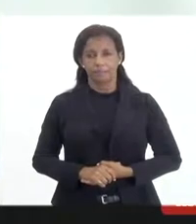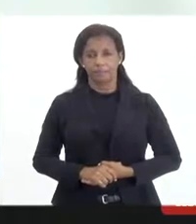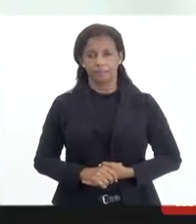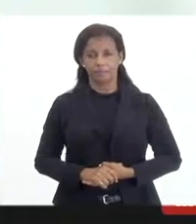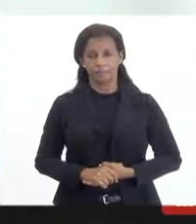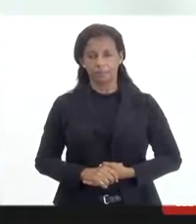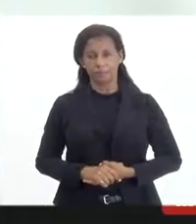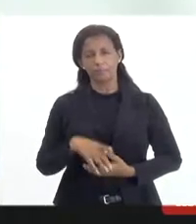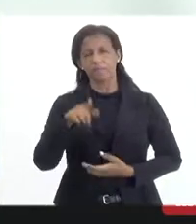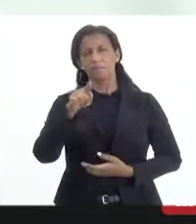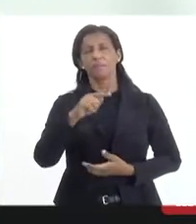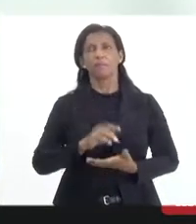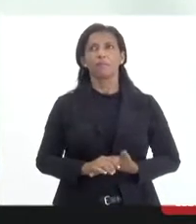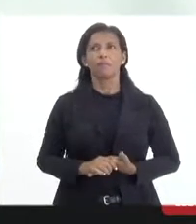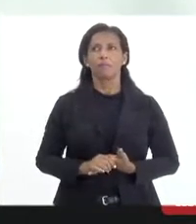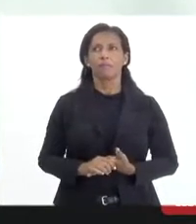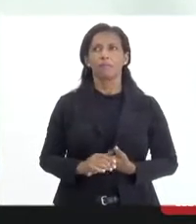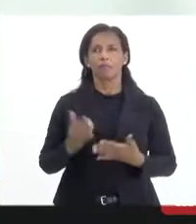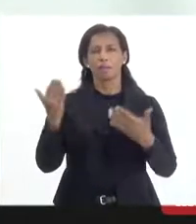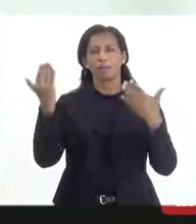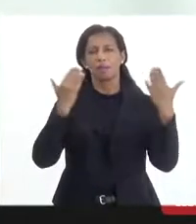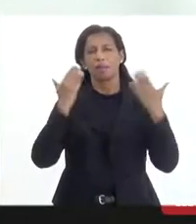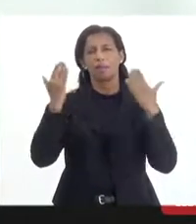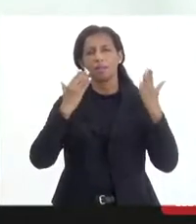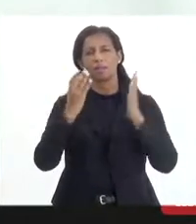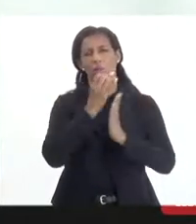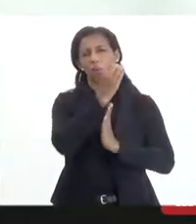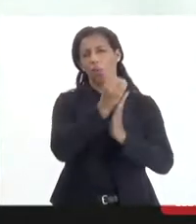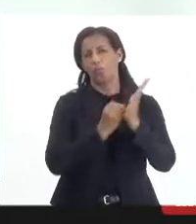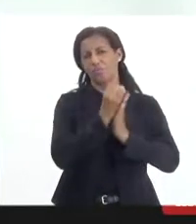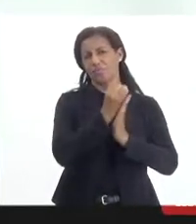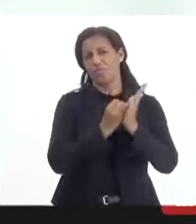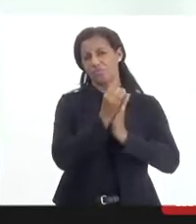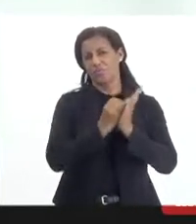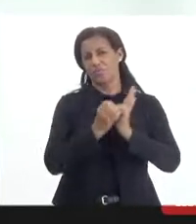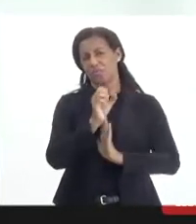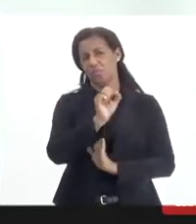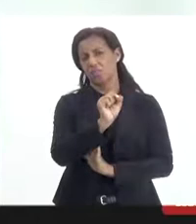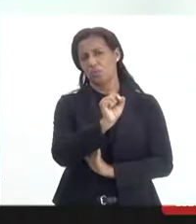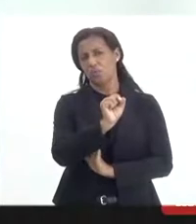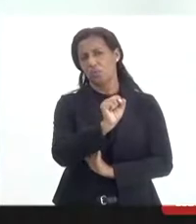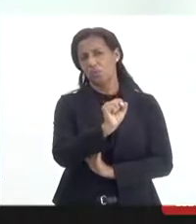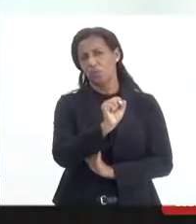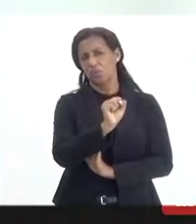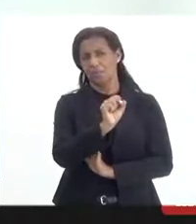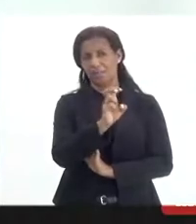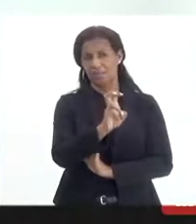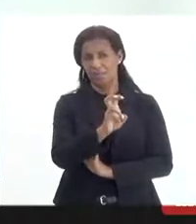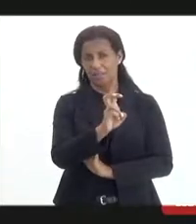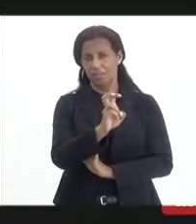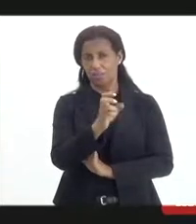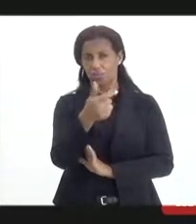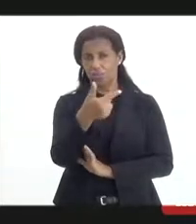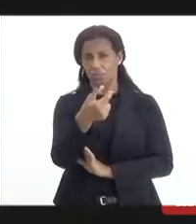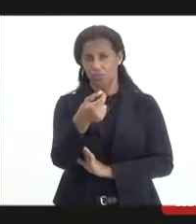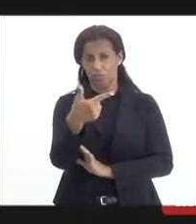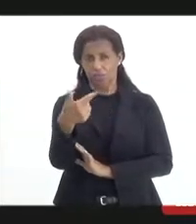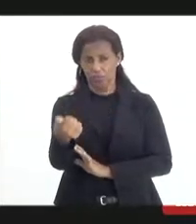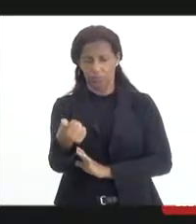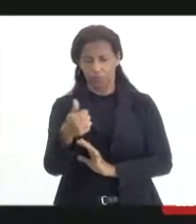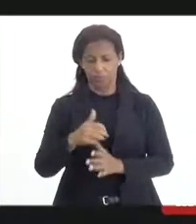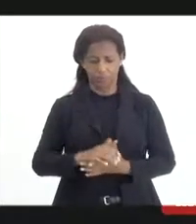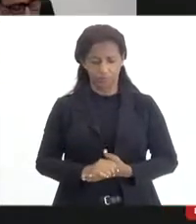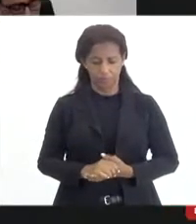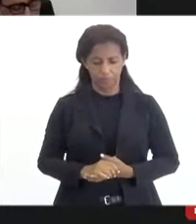em relação ao ofício da CPI 85 de 2021,